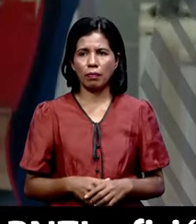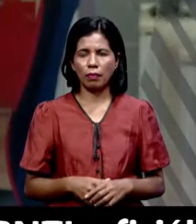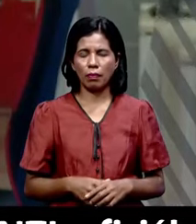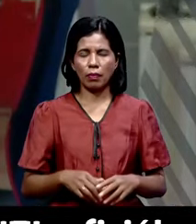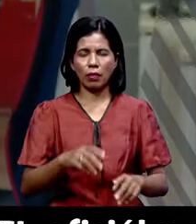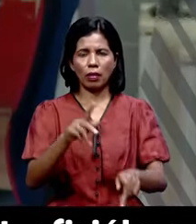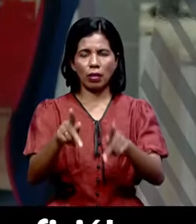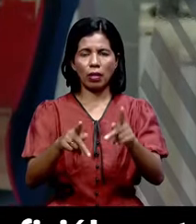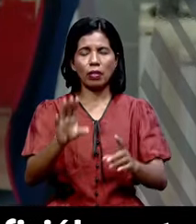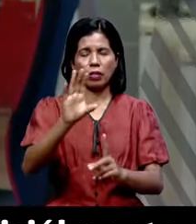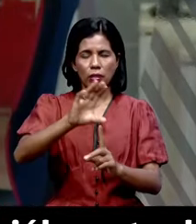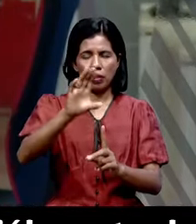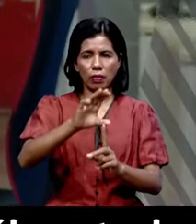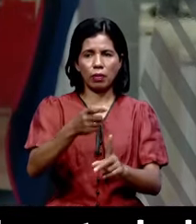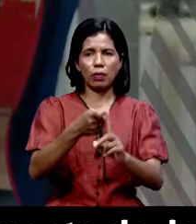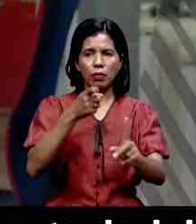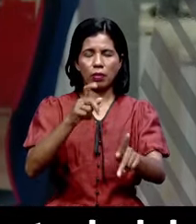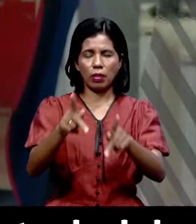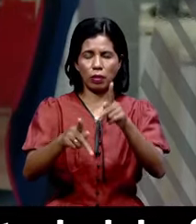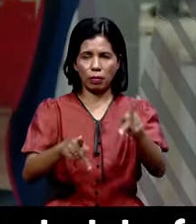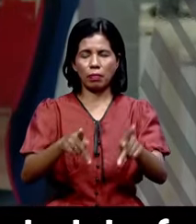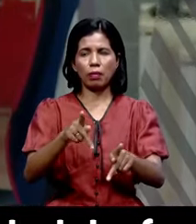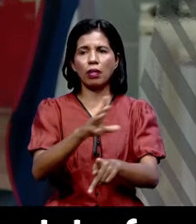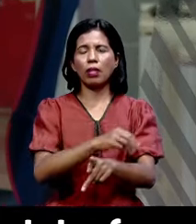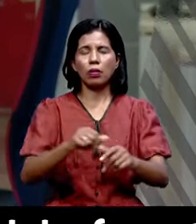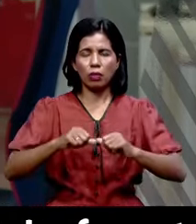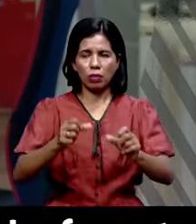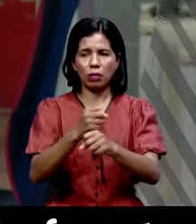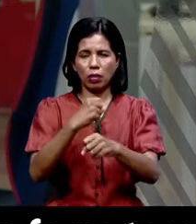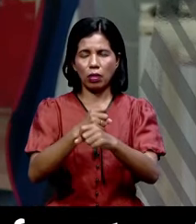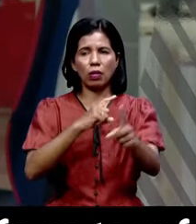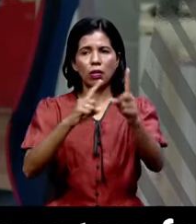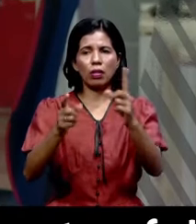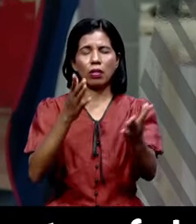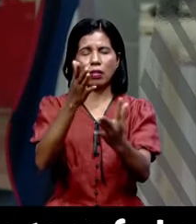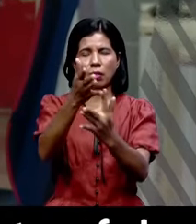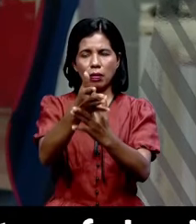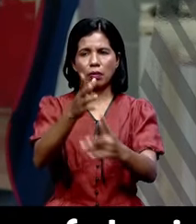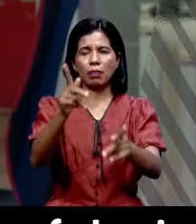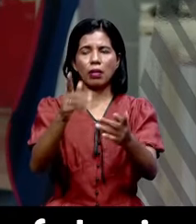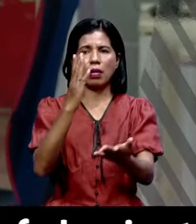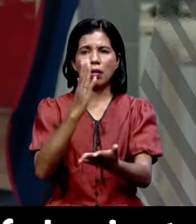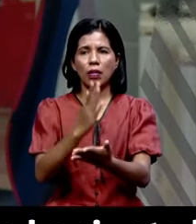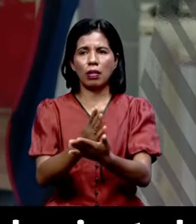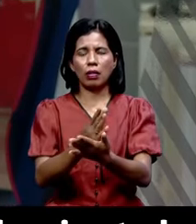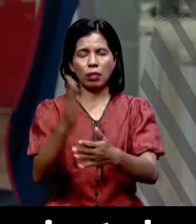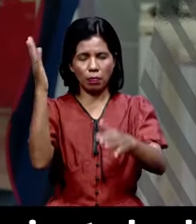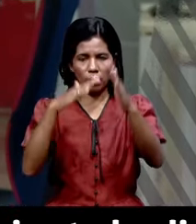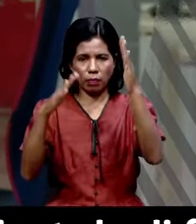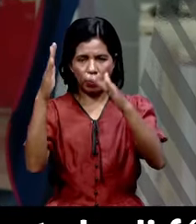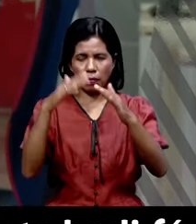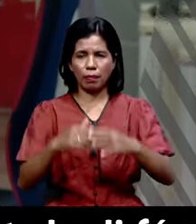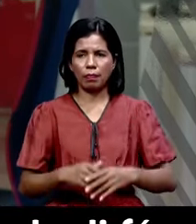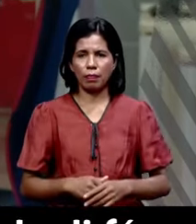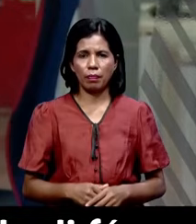comandante Tatika Husi equipa Pombo Mutim continua a operação Tamasai Bairro onde prevene conflito.